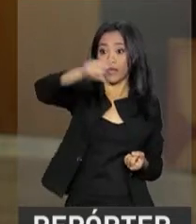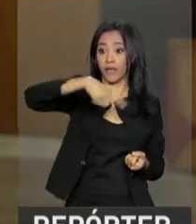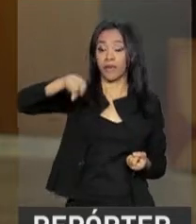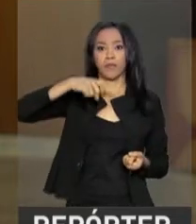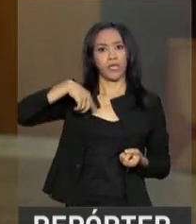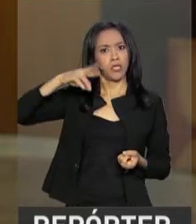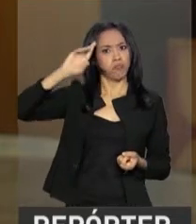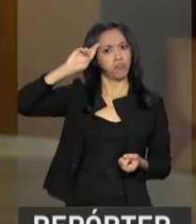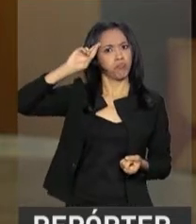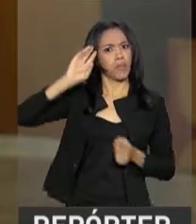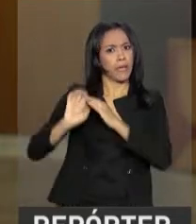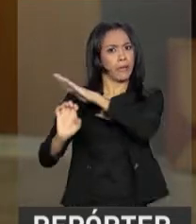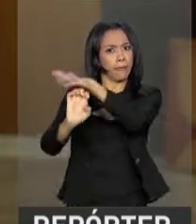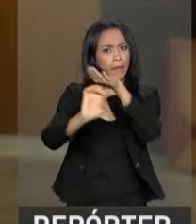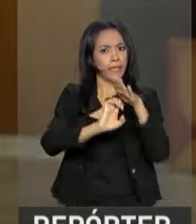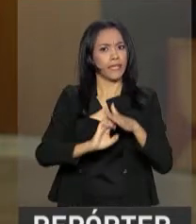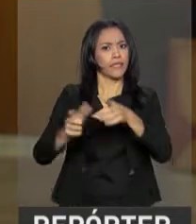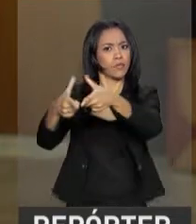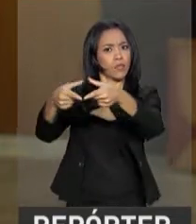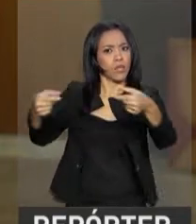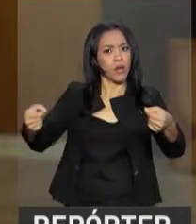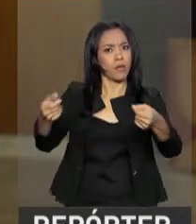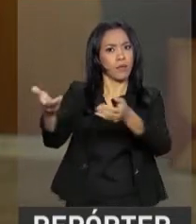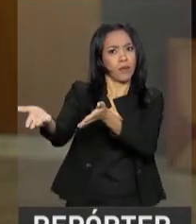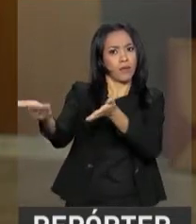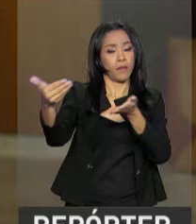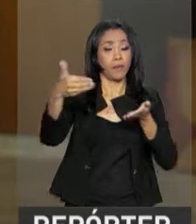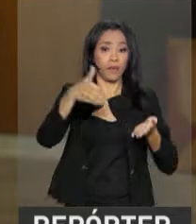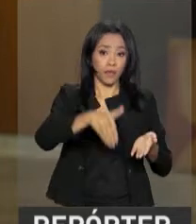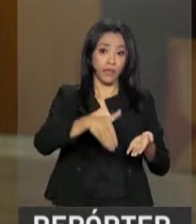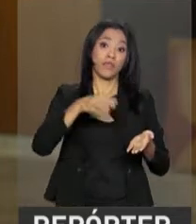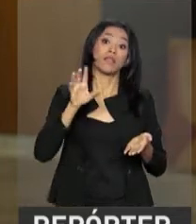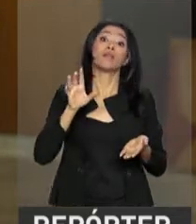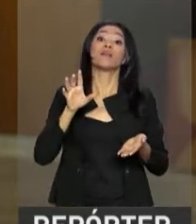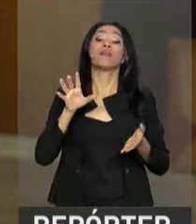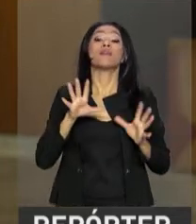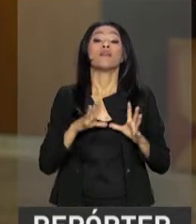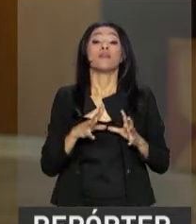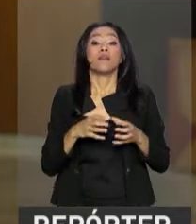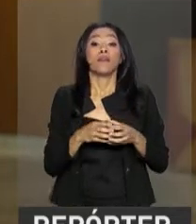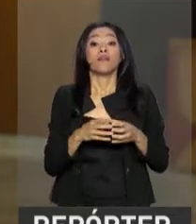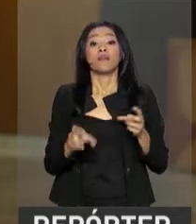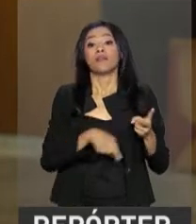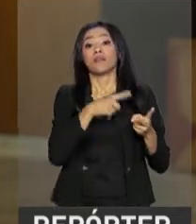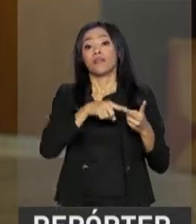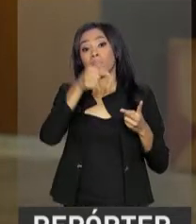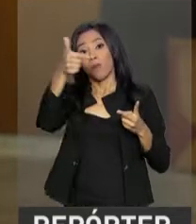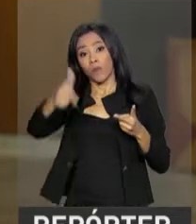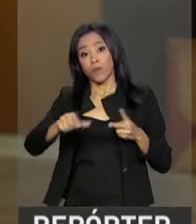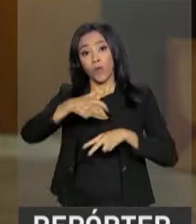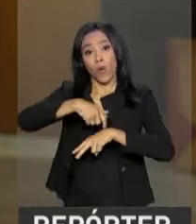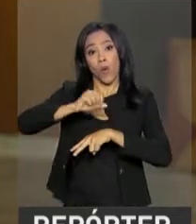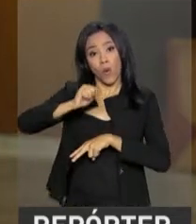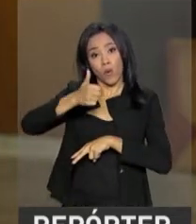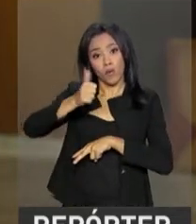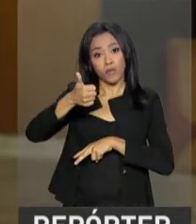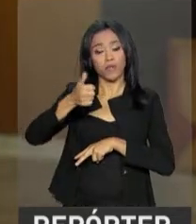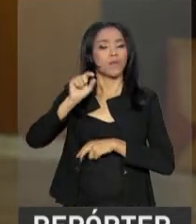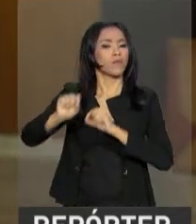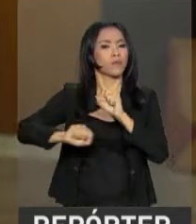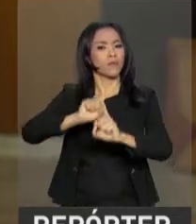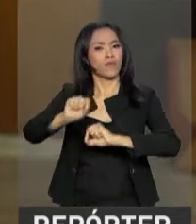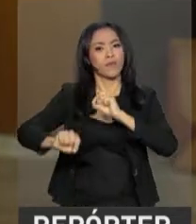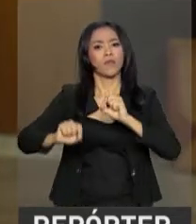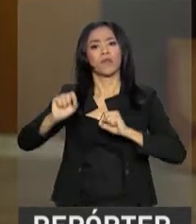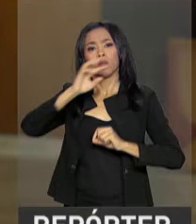japoneses do grupo de notáveis do Comitê de Cooperação Japão-Brasil. Em seguida, às 11 horas, o